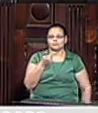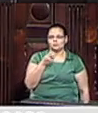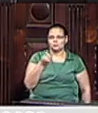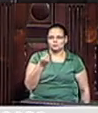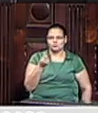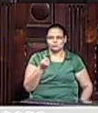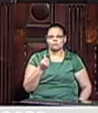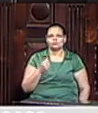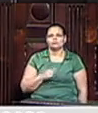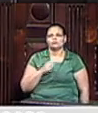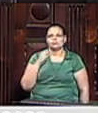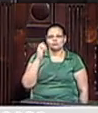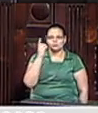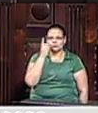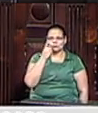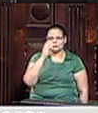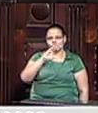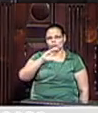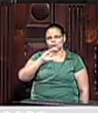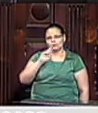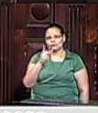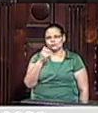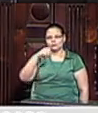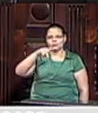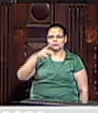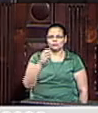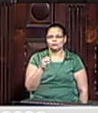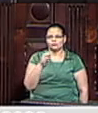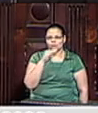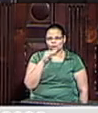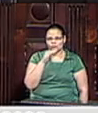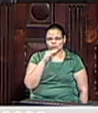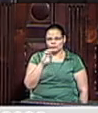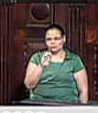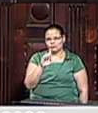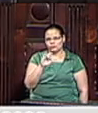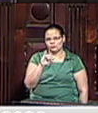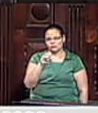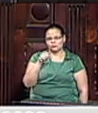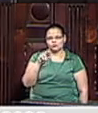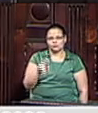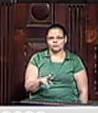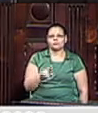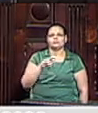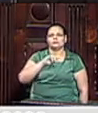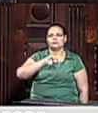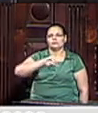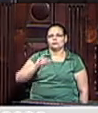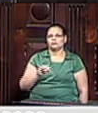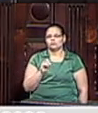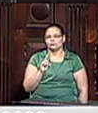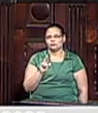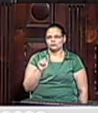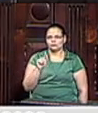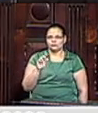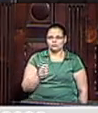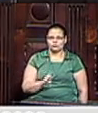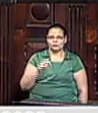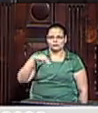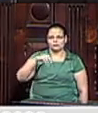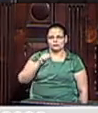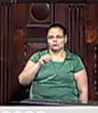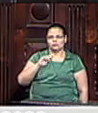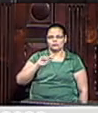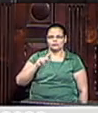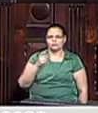deputados Chiquinho da Mangueira, Dica, Eliomar Coelho, enfermeira Rejane, Jorge Felipe Neto, Marcelo Freixo, Marta